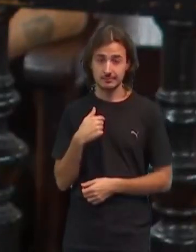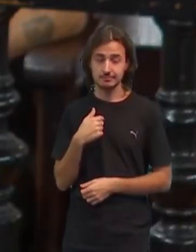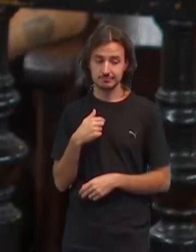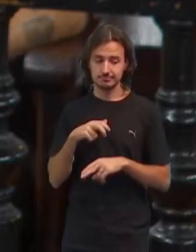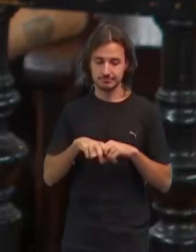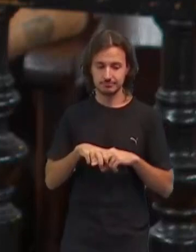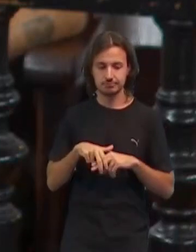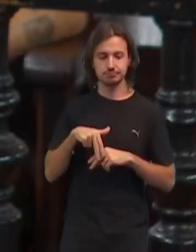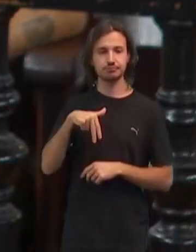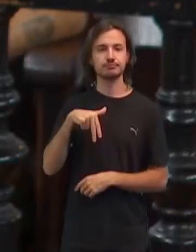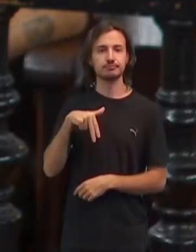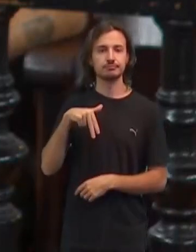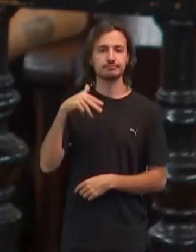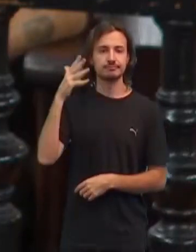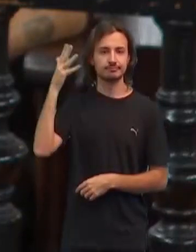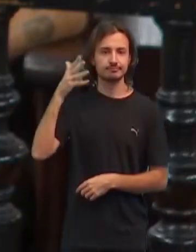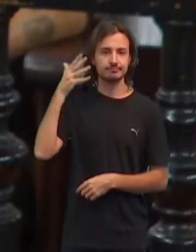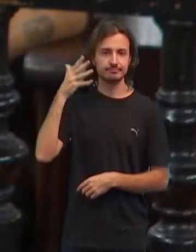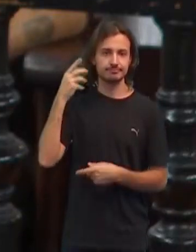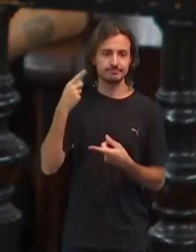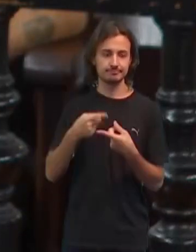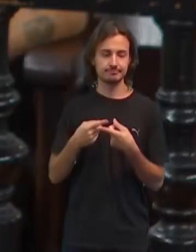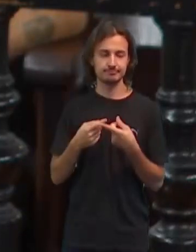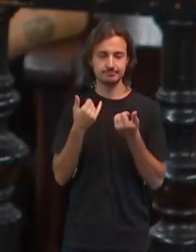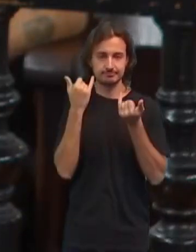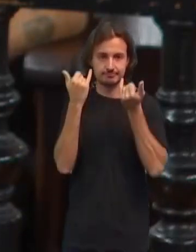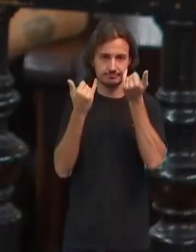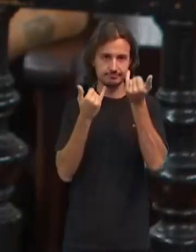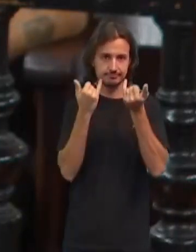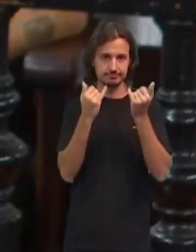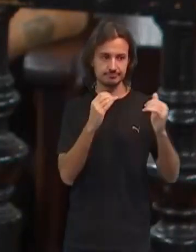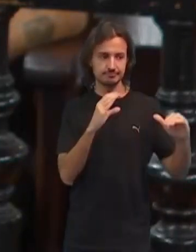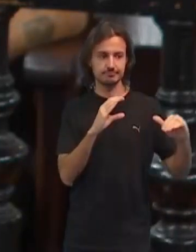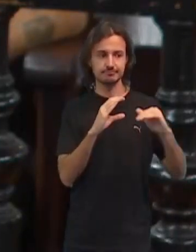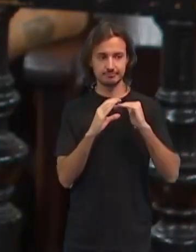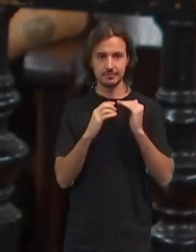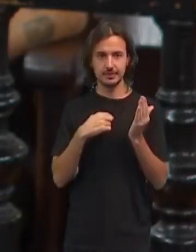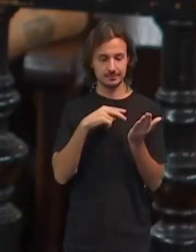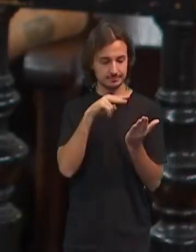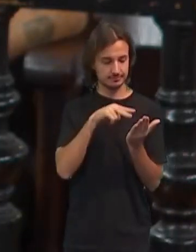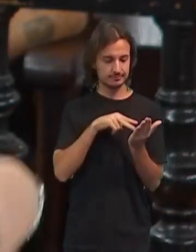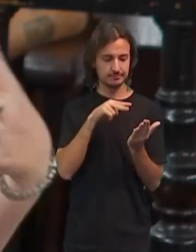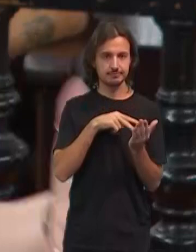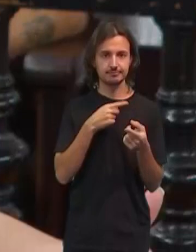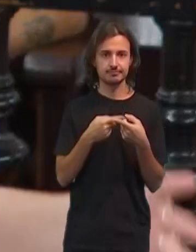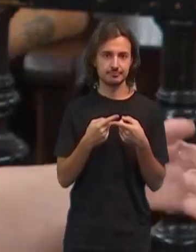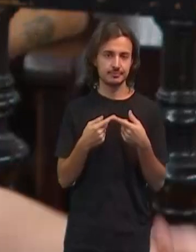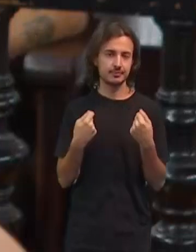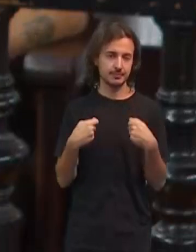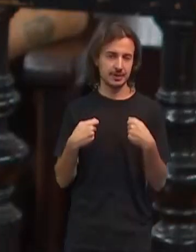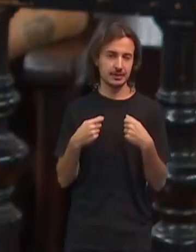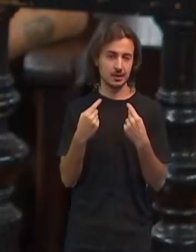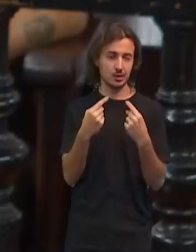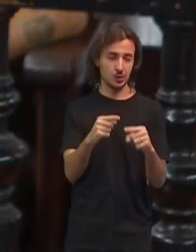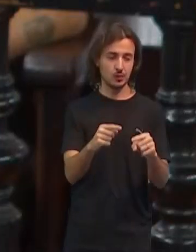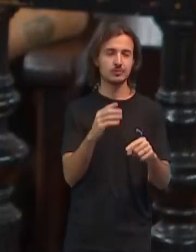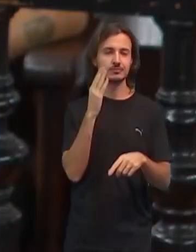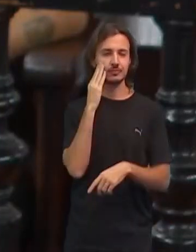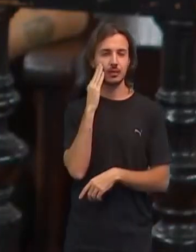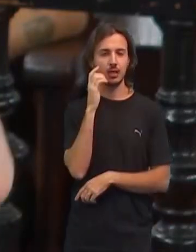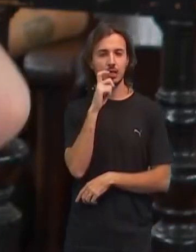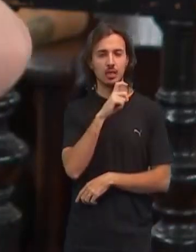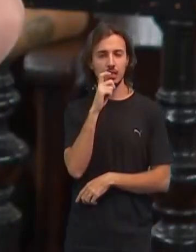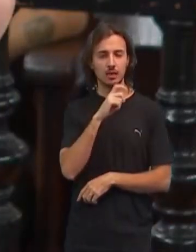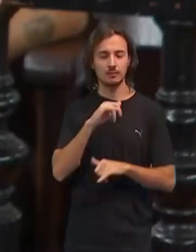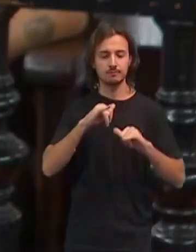sobre isso pela informação que eu recebi, né, em combate a essa desinformação que a gente tem que fazer todo dia, né, gente, porque as